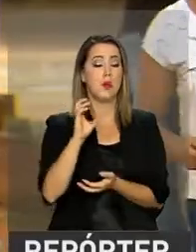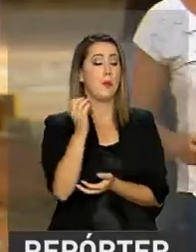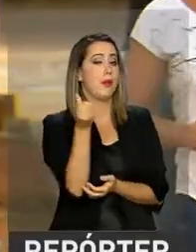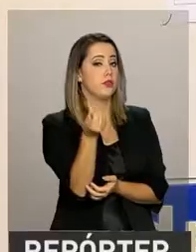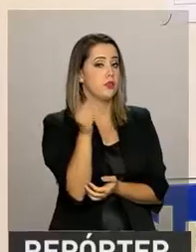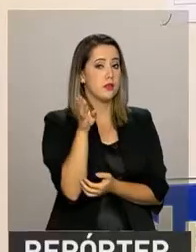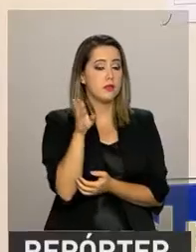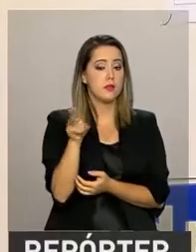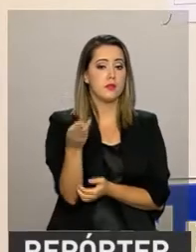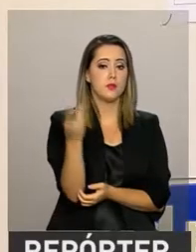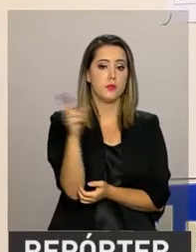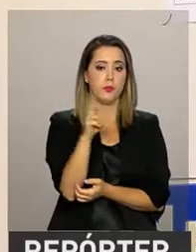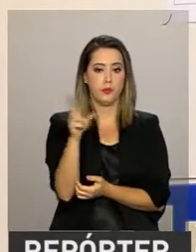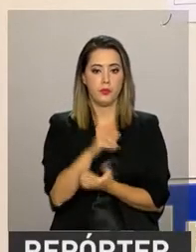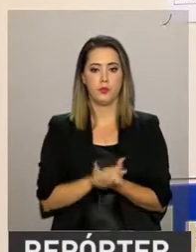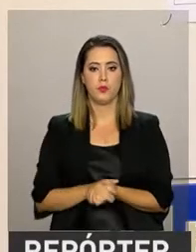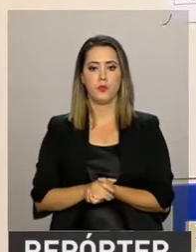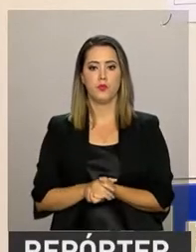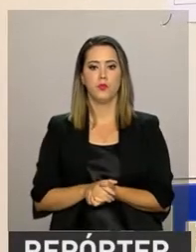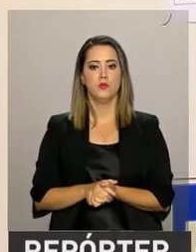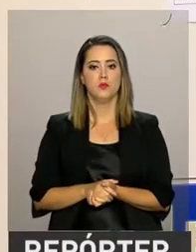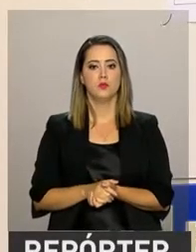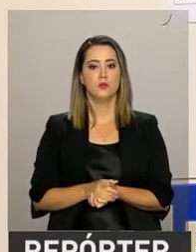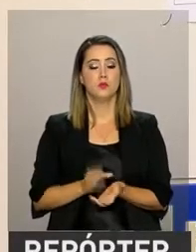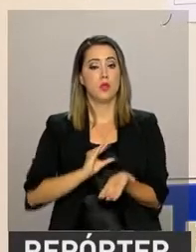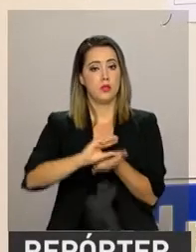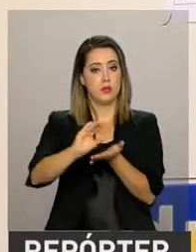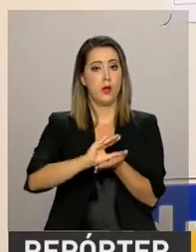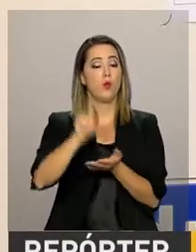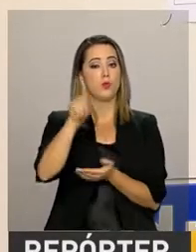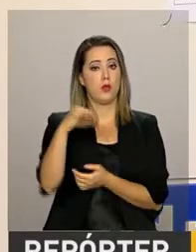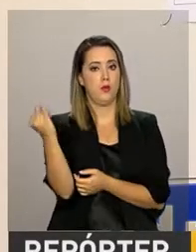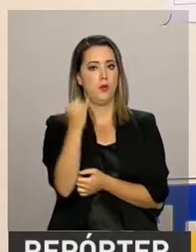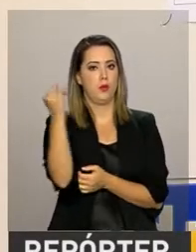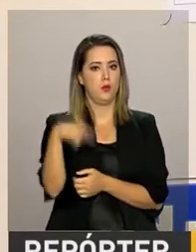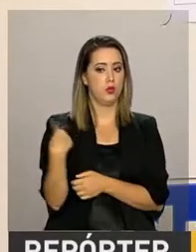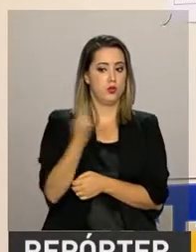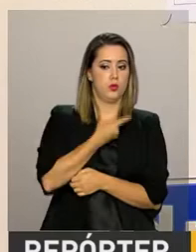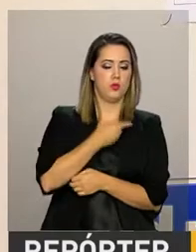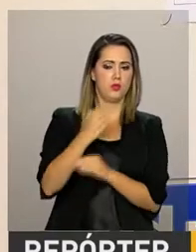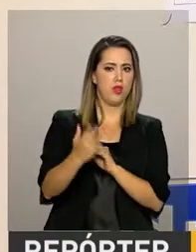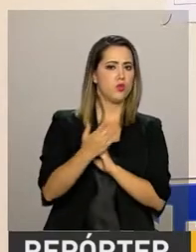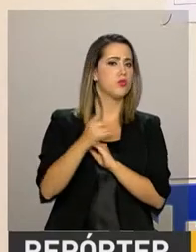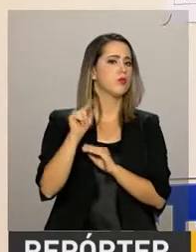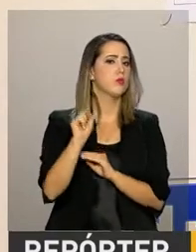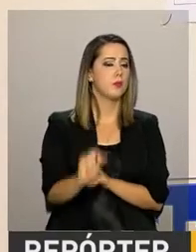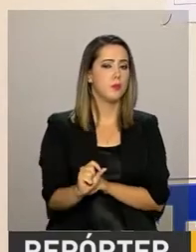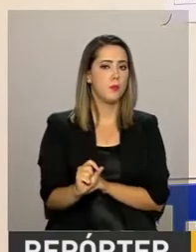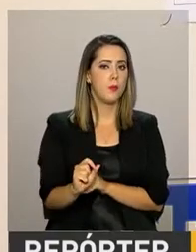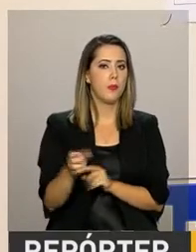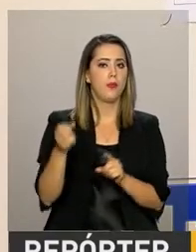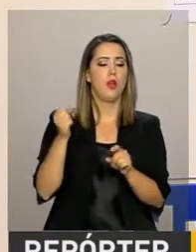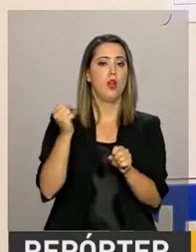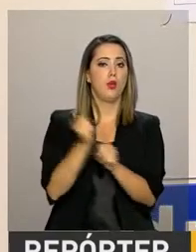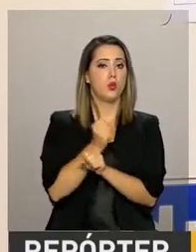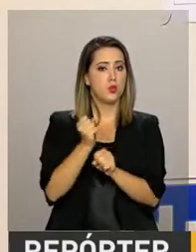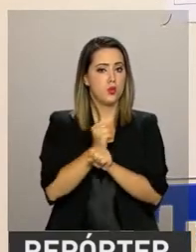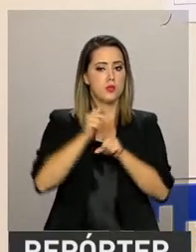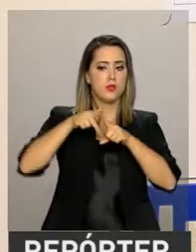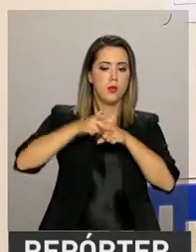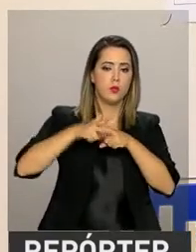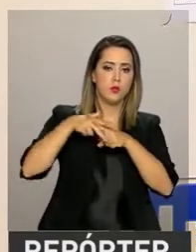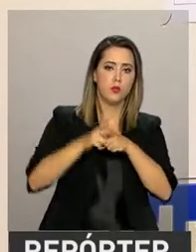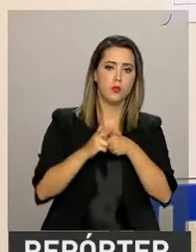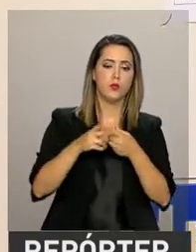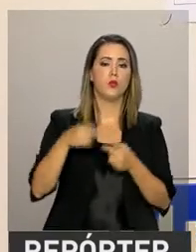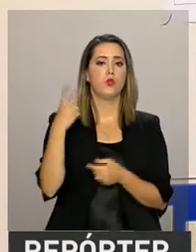milhões de reais. Esse recurso vem num momento muito importante aqui para a nossa comunidade, vai nos auxiliar na infraestrutura, onde a gente vai estar